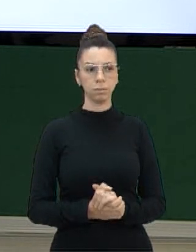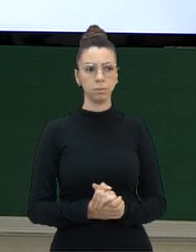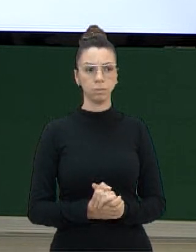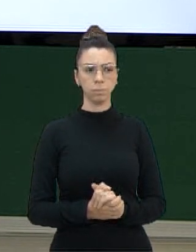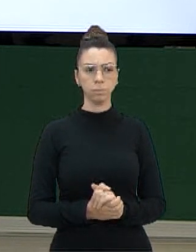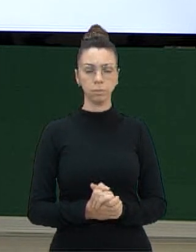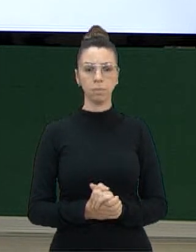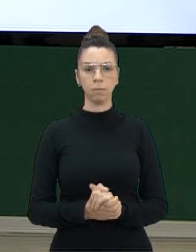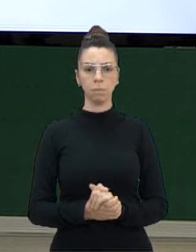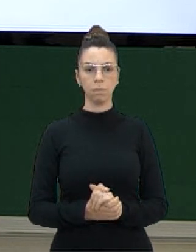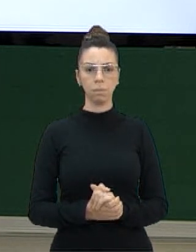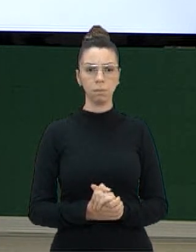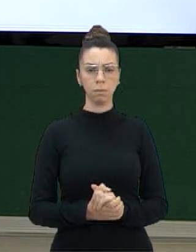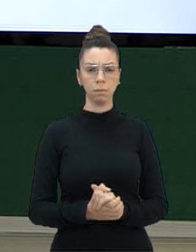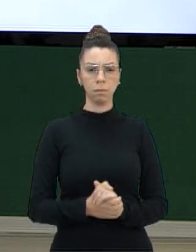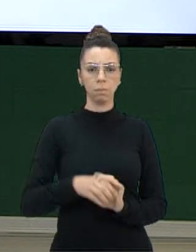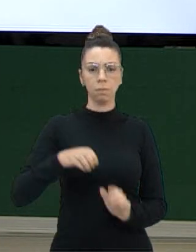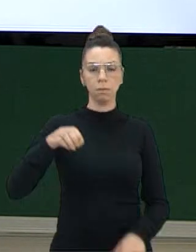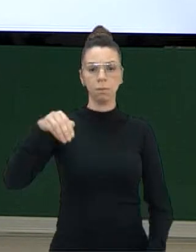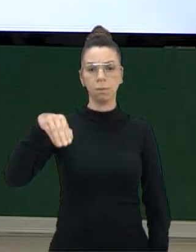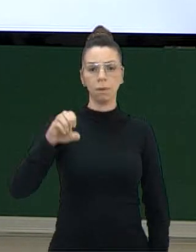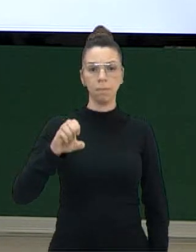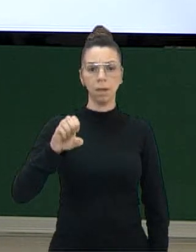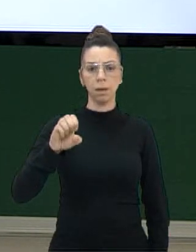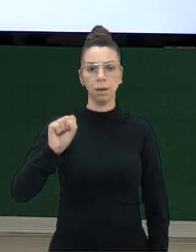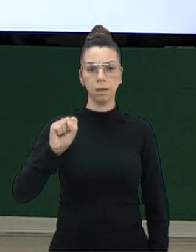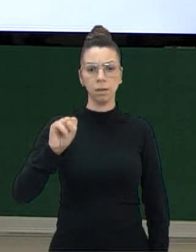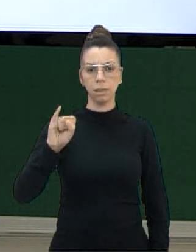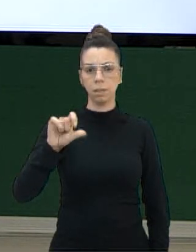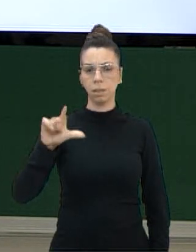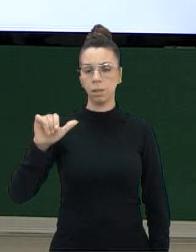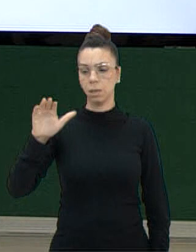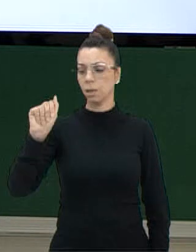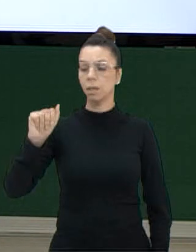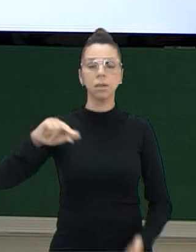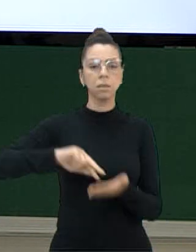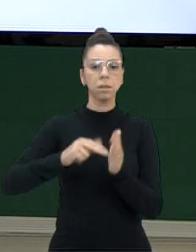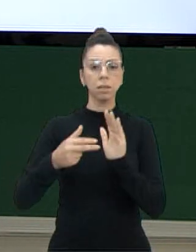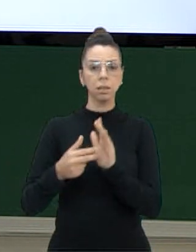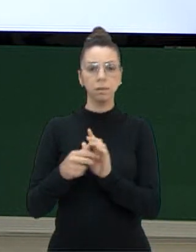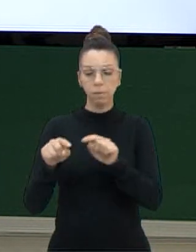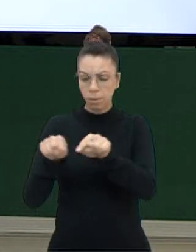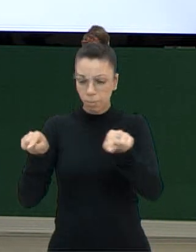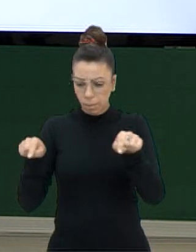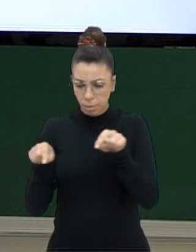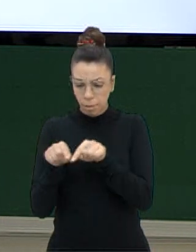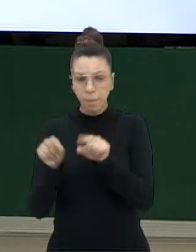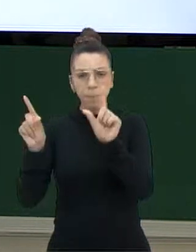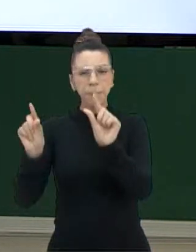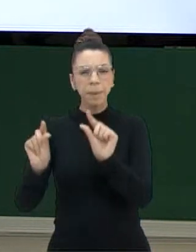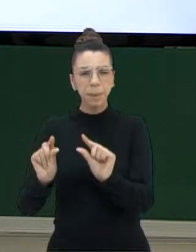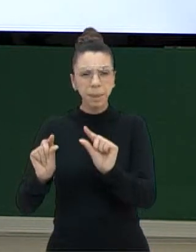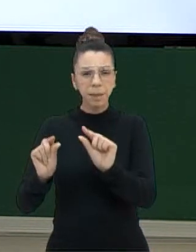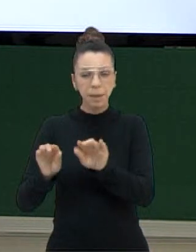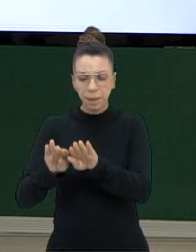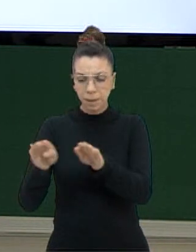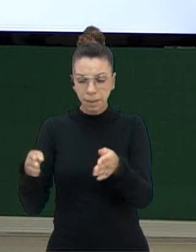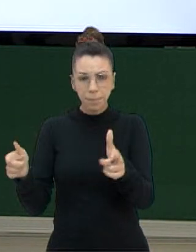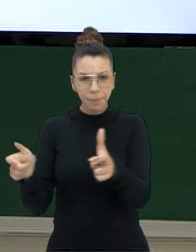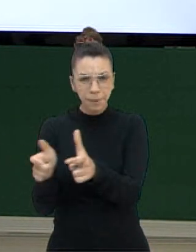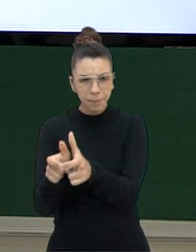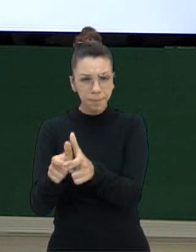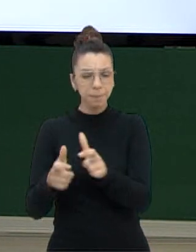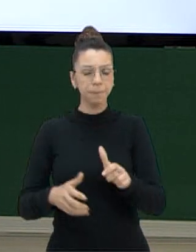mesilla, indica diminutivo, a mesinha de centro. Alfombra, la alfombra, o que será que é